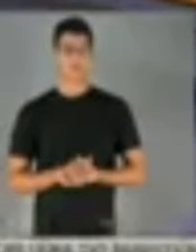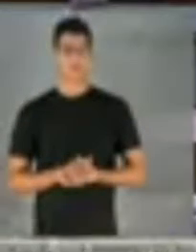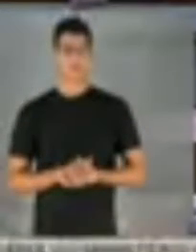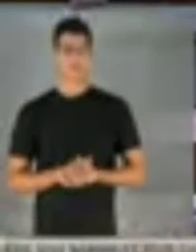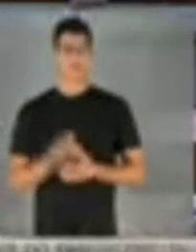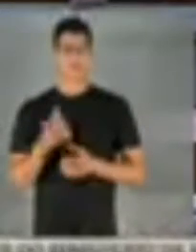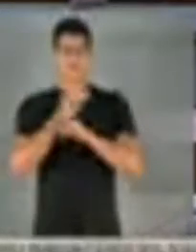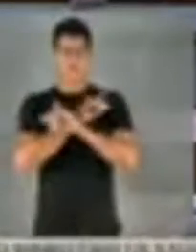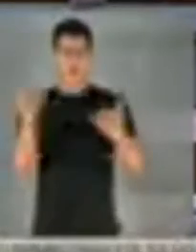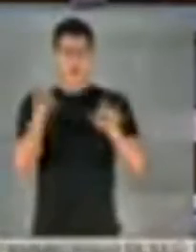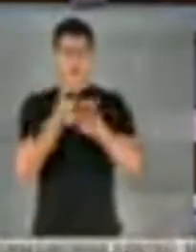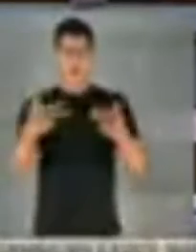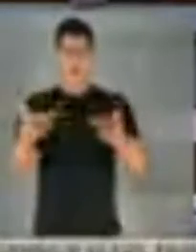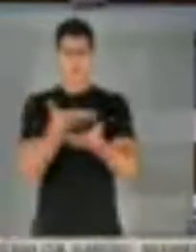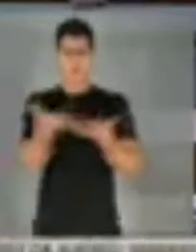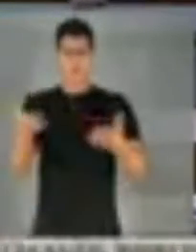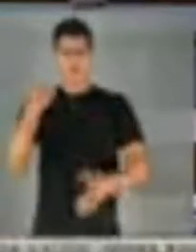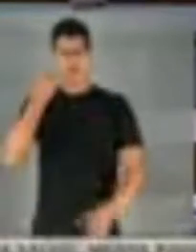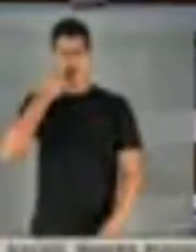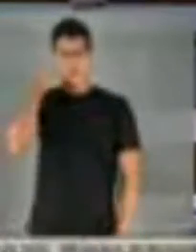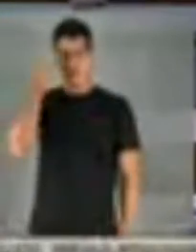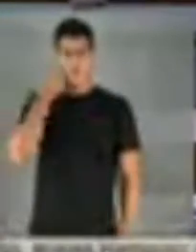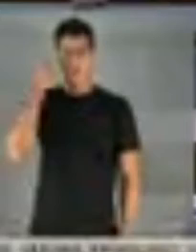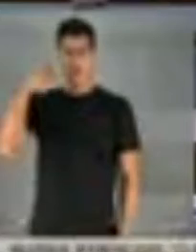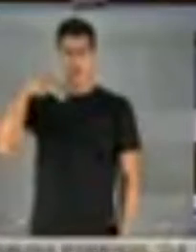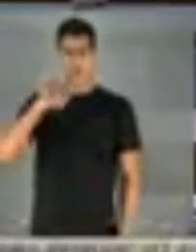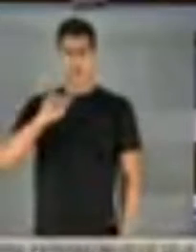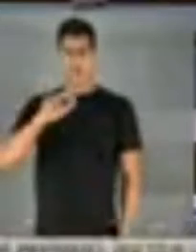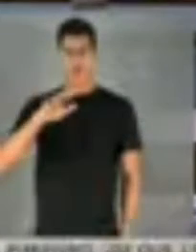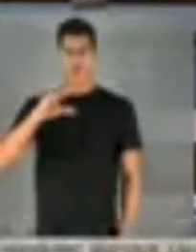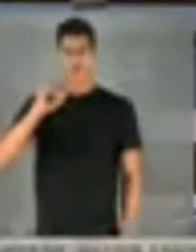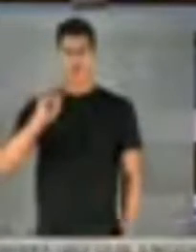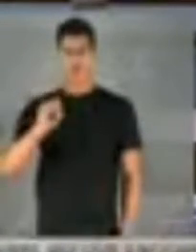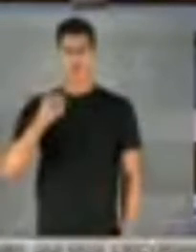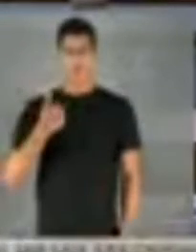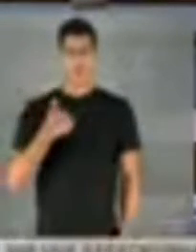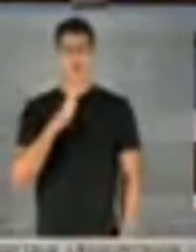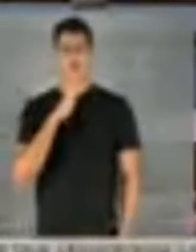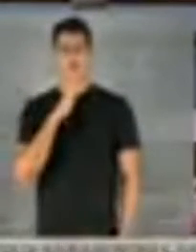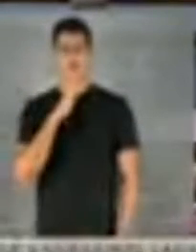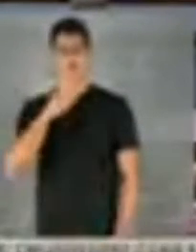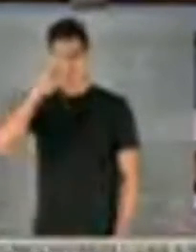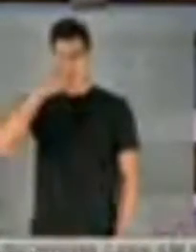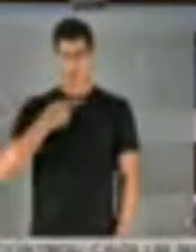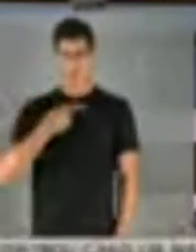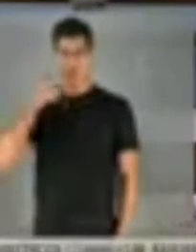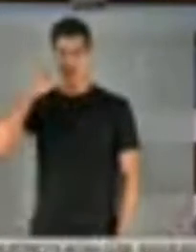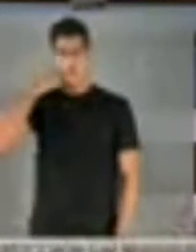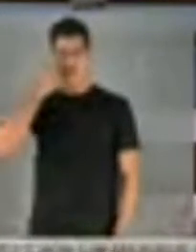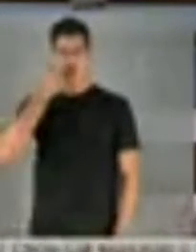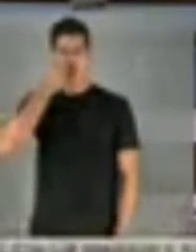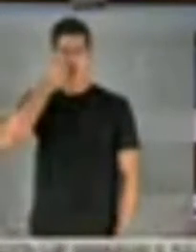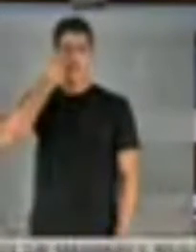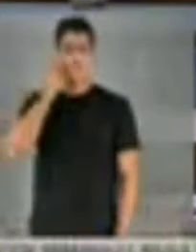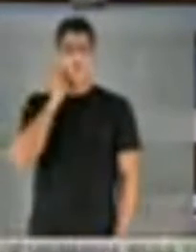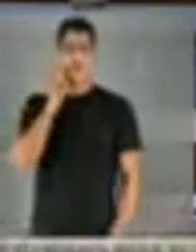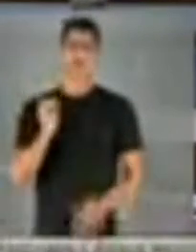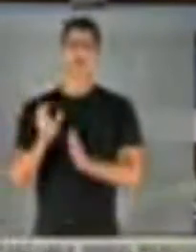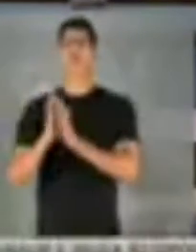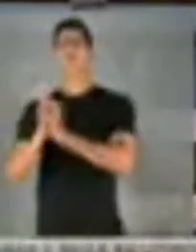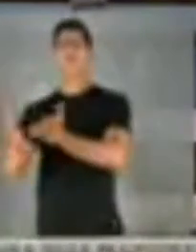coisa para Vossa Excelência, senador Marco Rogério. Eu conheço pessoalmente o senador Silas Malafaia. Por